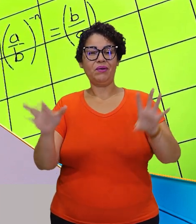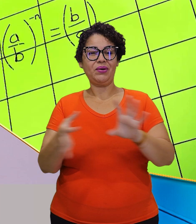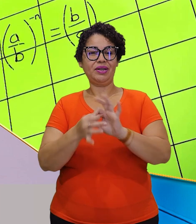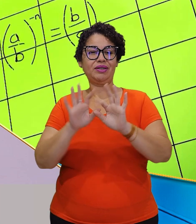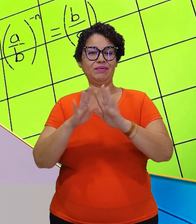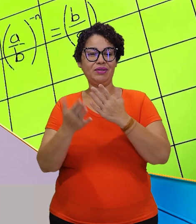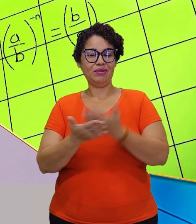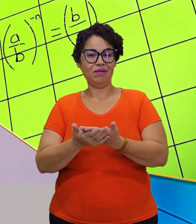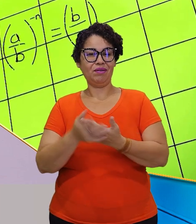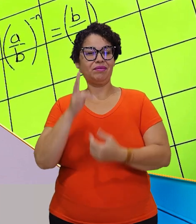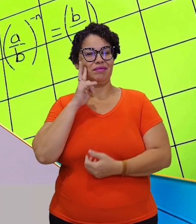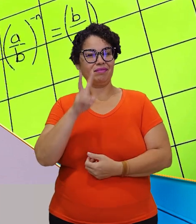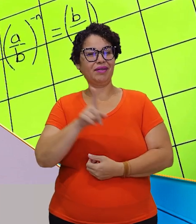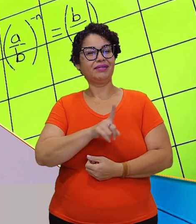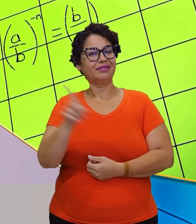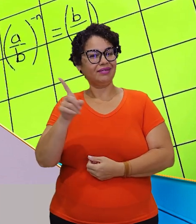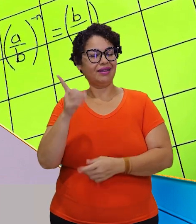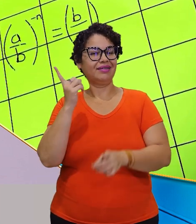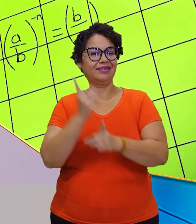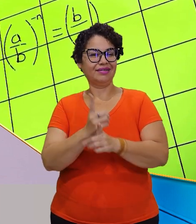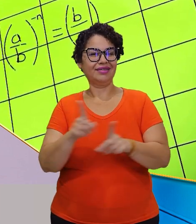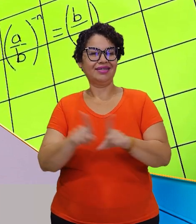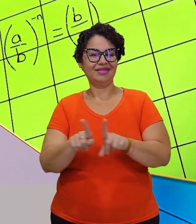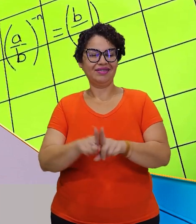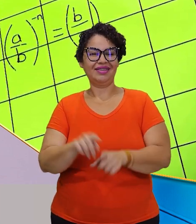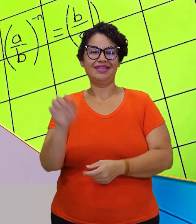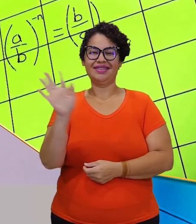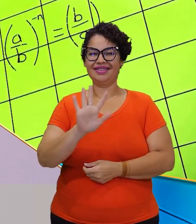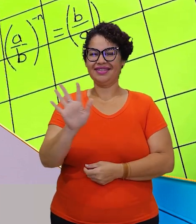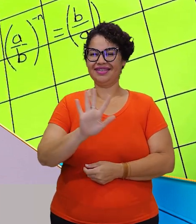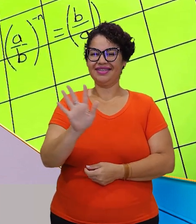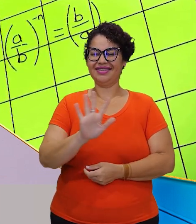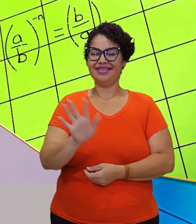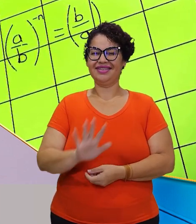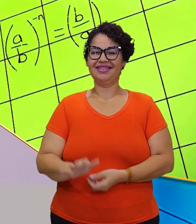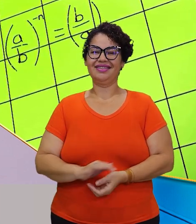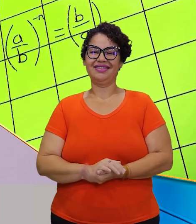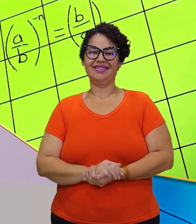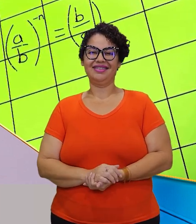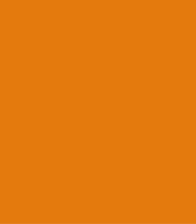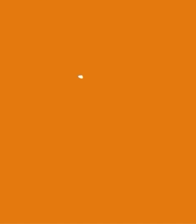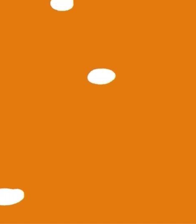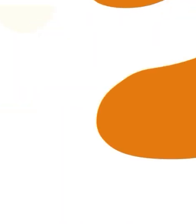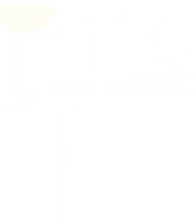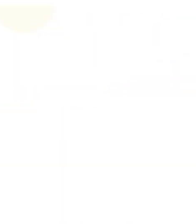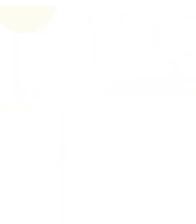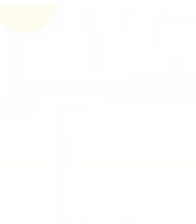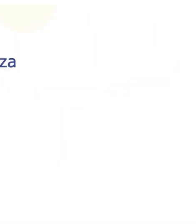Portal Conexão Escola que você nos encontra por lá. Tchau, tchau. Tchau, tchau.